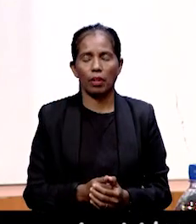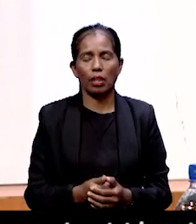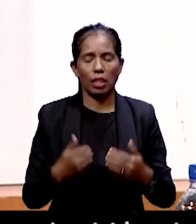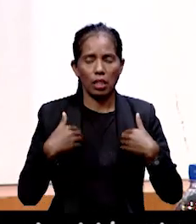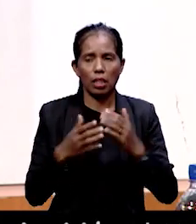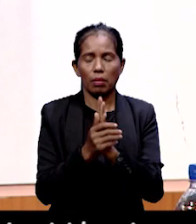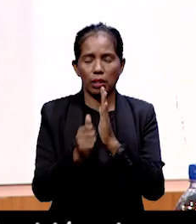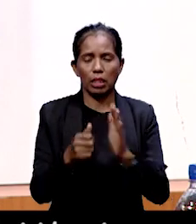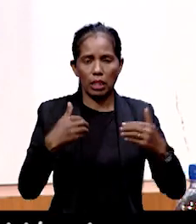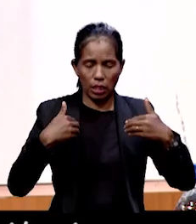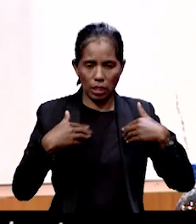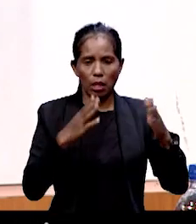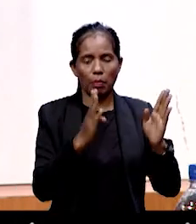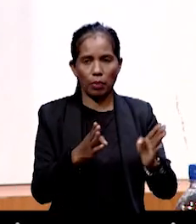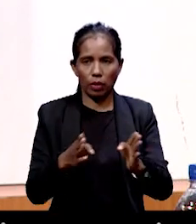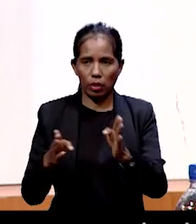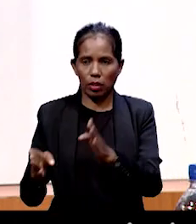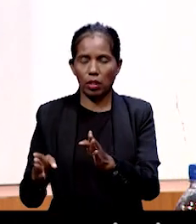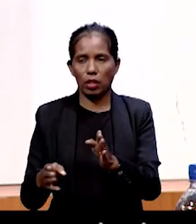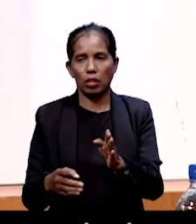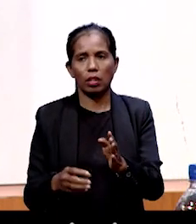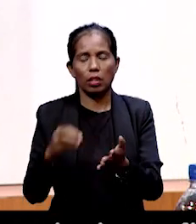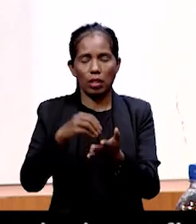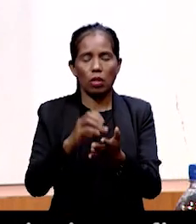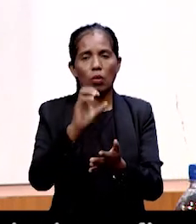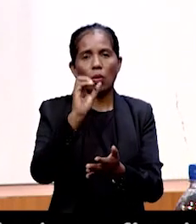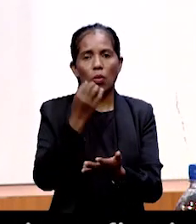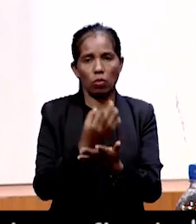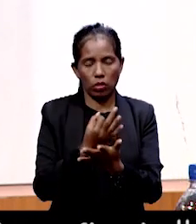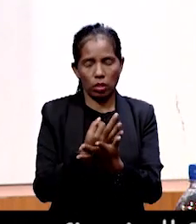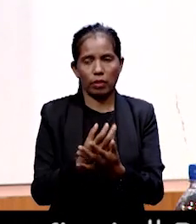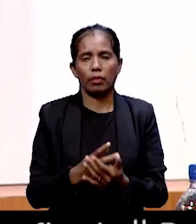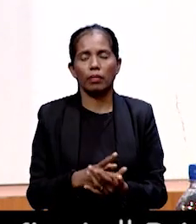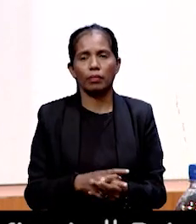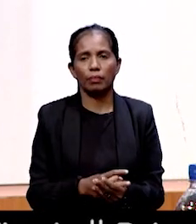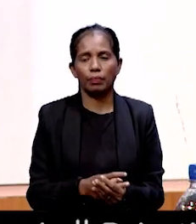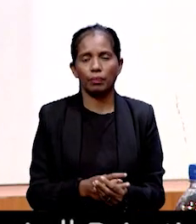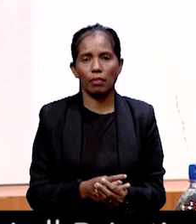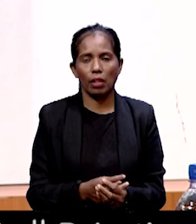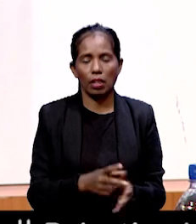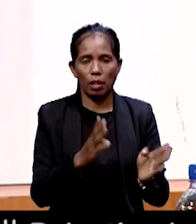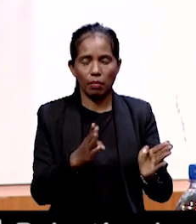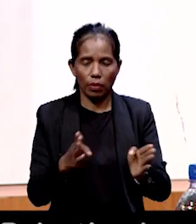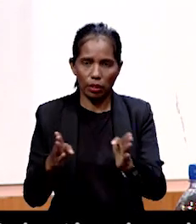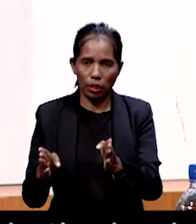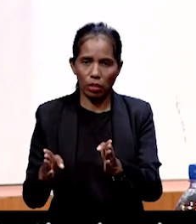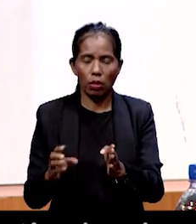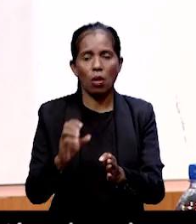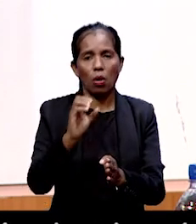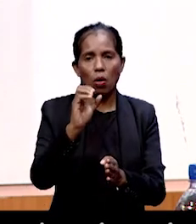um iha processo formulação orçamento na RASIC. Na atriandete, katak iha processo formulação